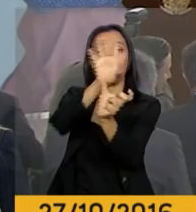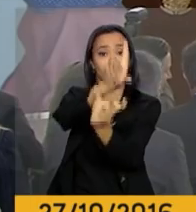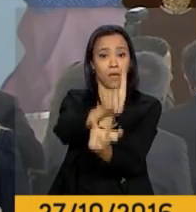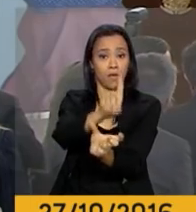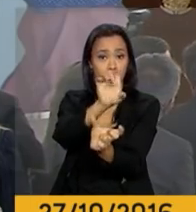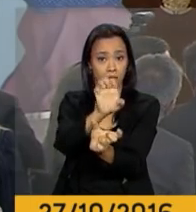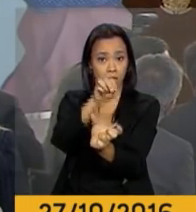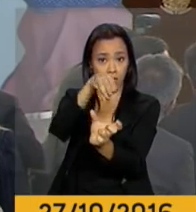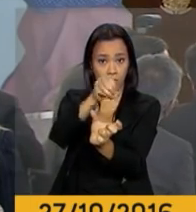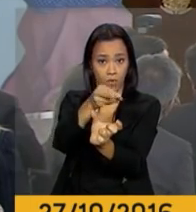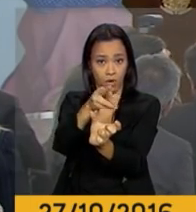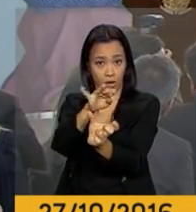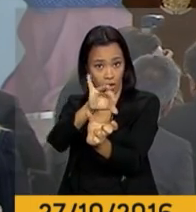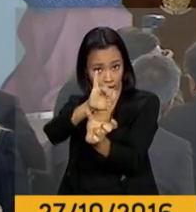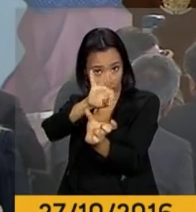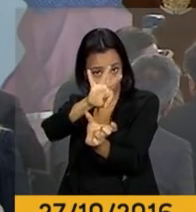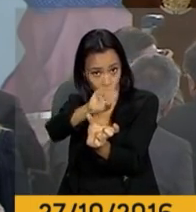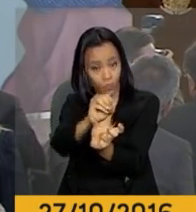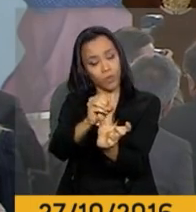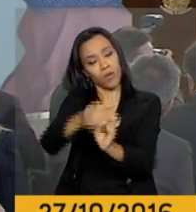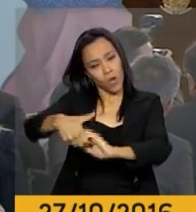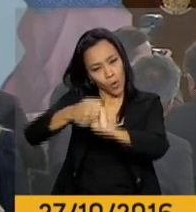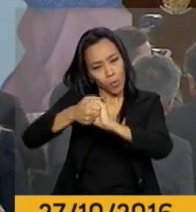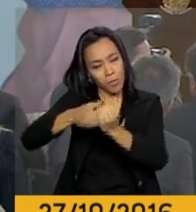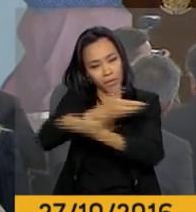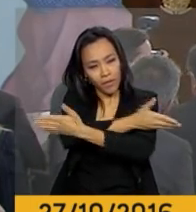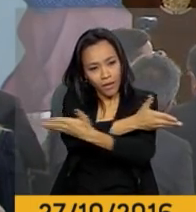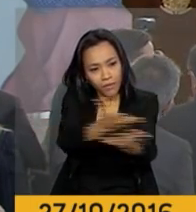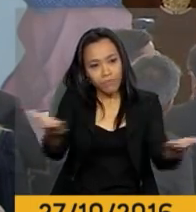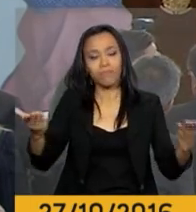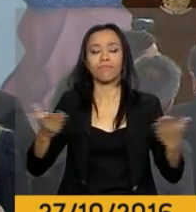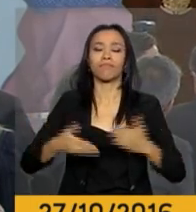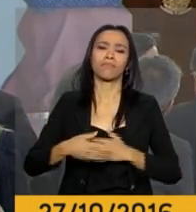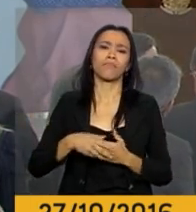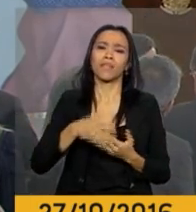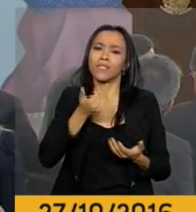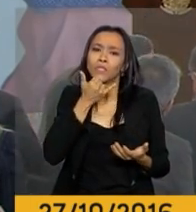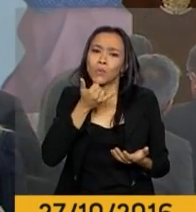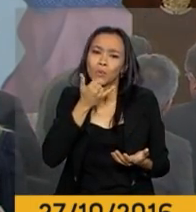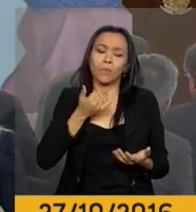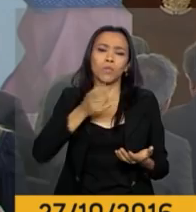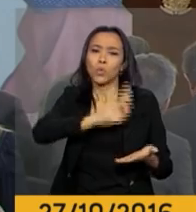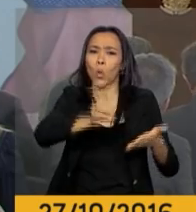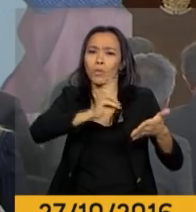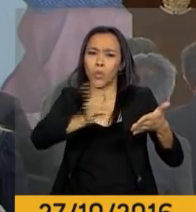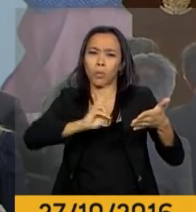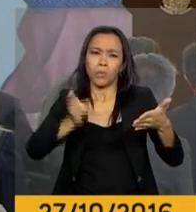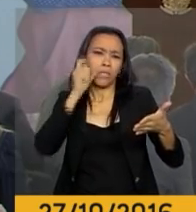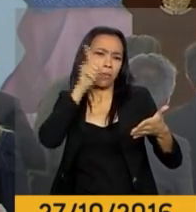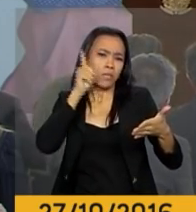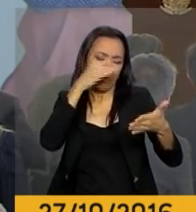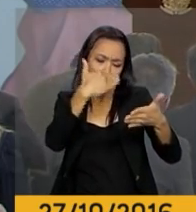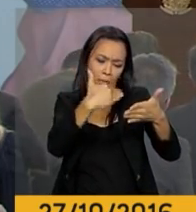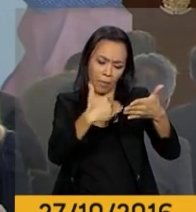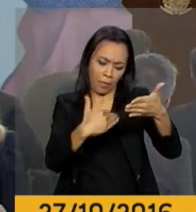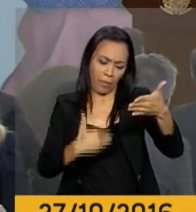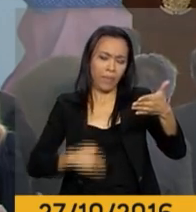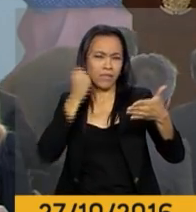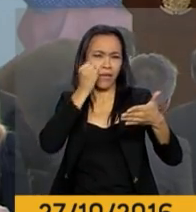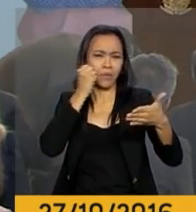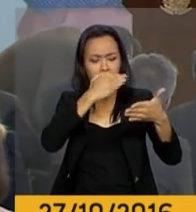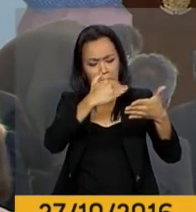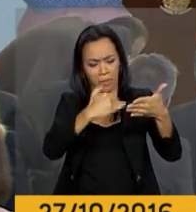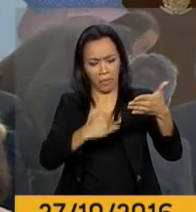amigos, cumprimentar a todos. Peço licença para não mencionar todos os deputados, são tantos deputados aqui, tantos